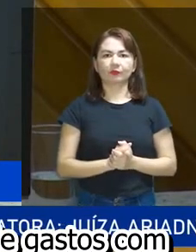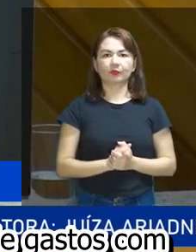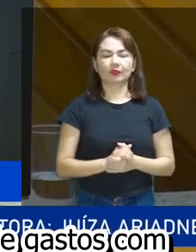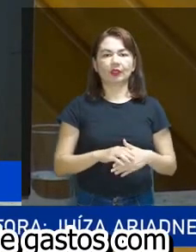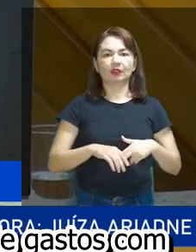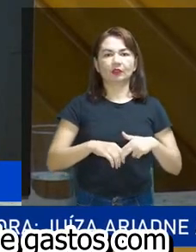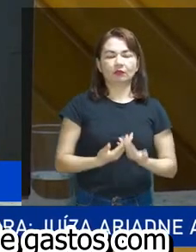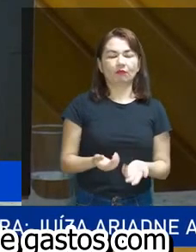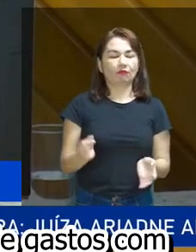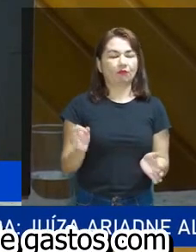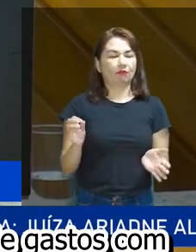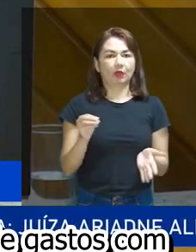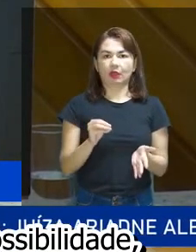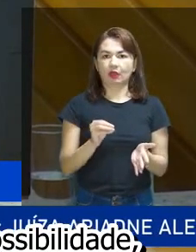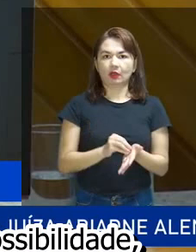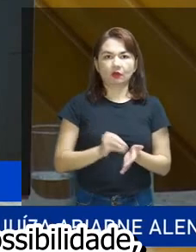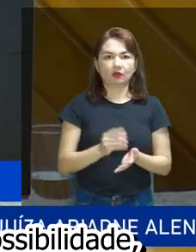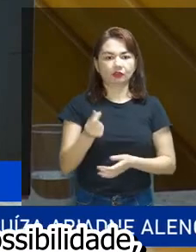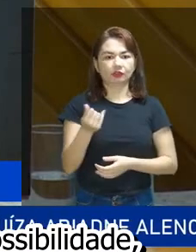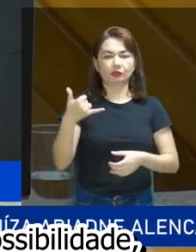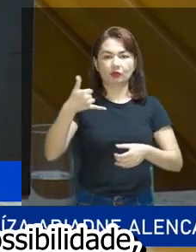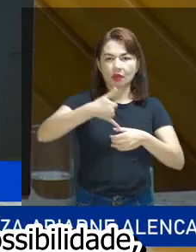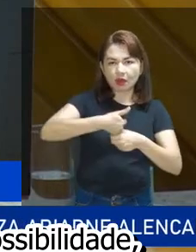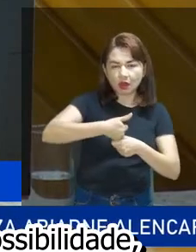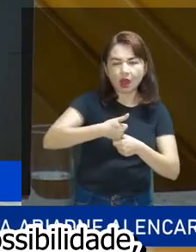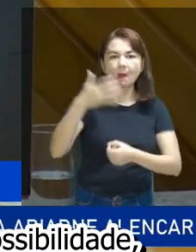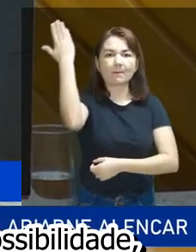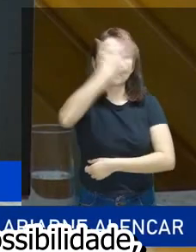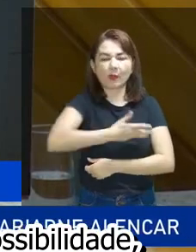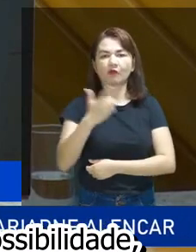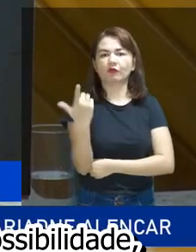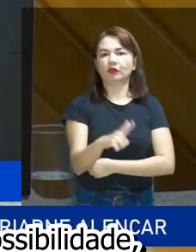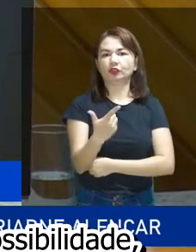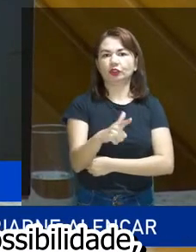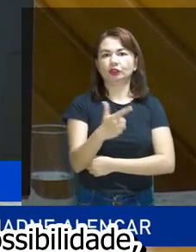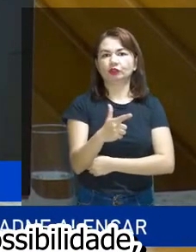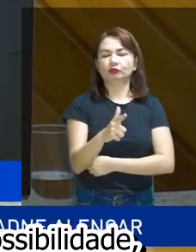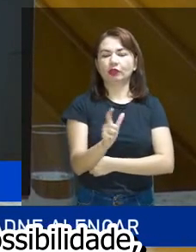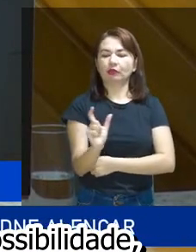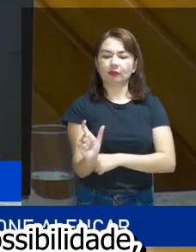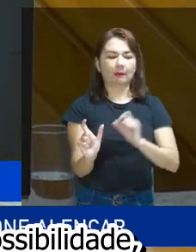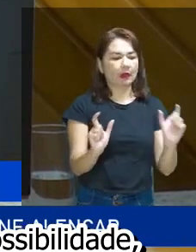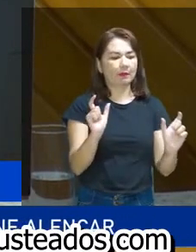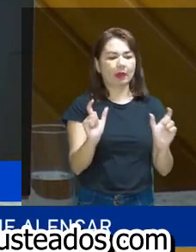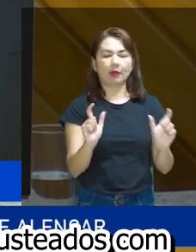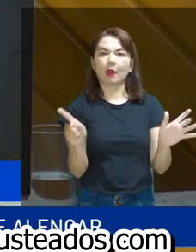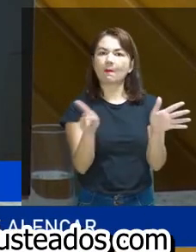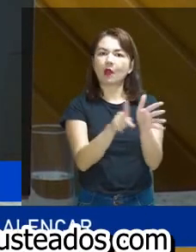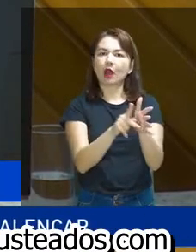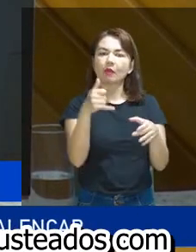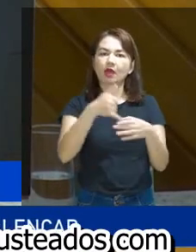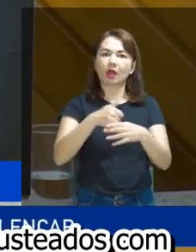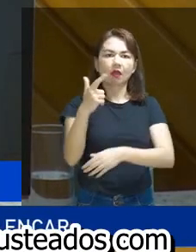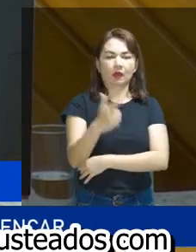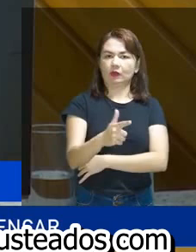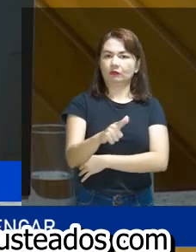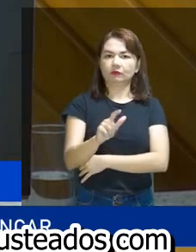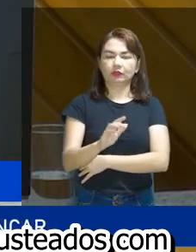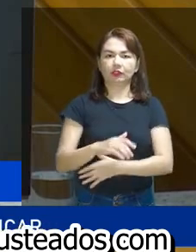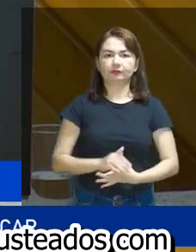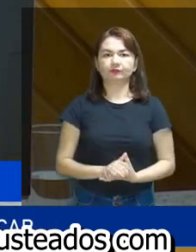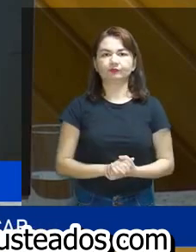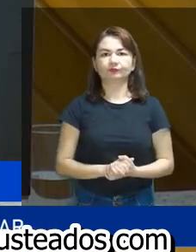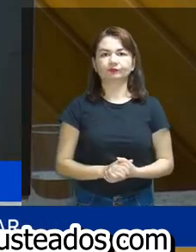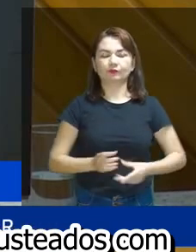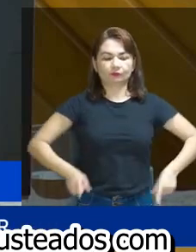legal, inexistência de gastos com combustíveis, comprovação, utilização de tickets, possibilidade, despesas